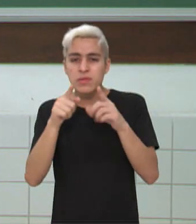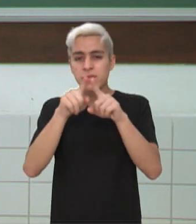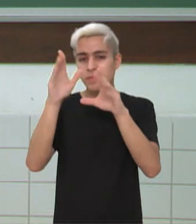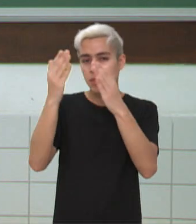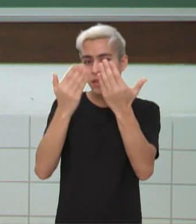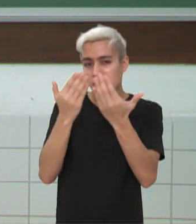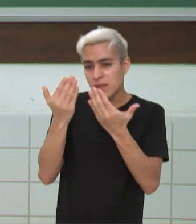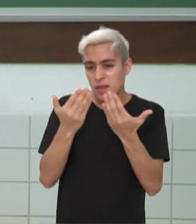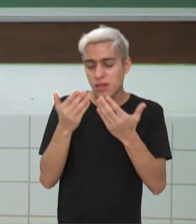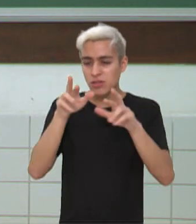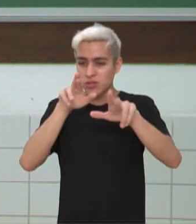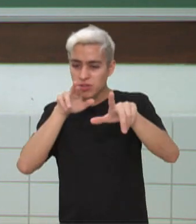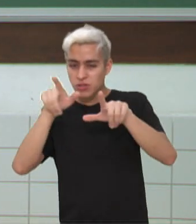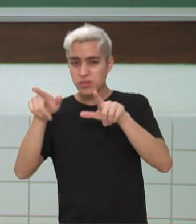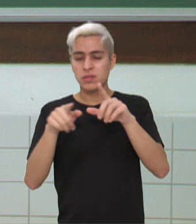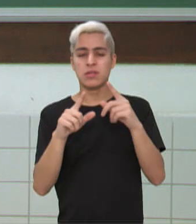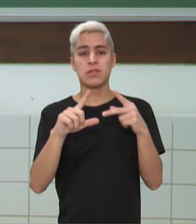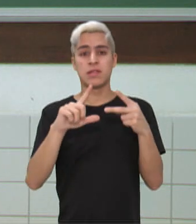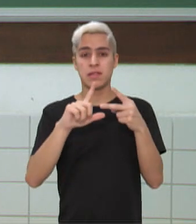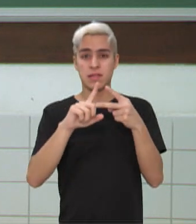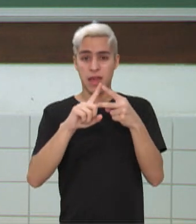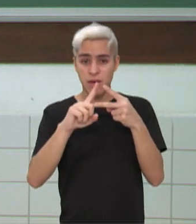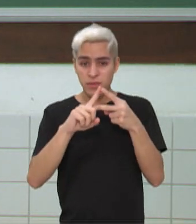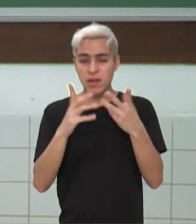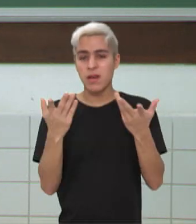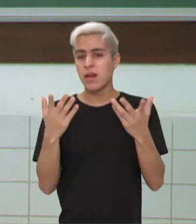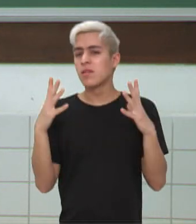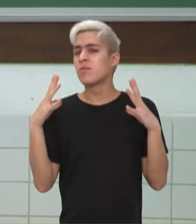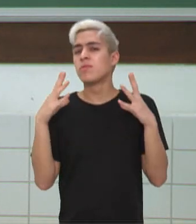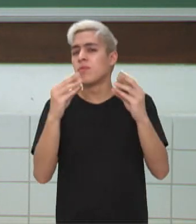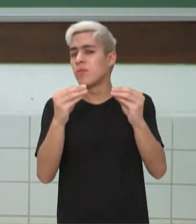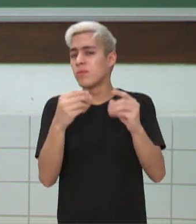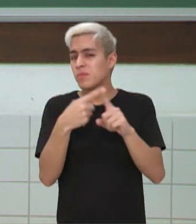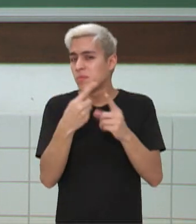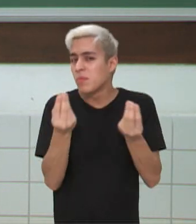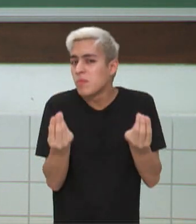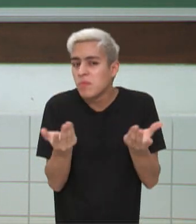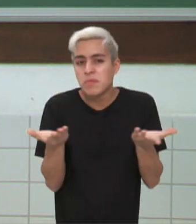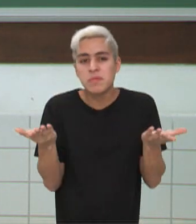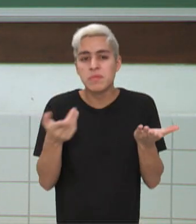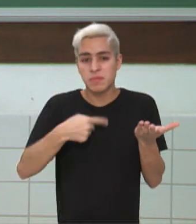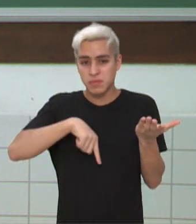do discriminante delta. Tudo isso para a gente conseguir